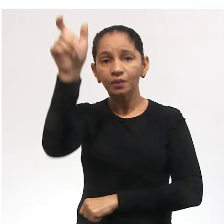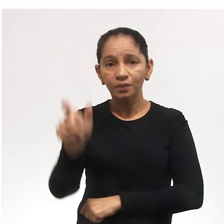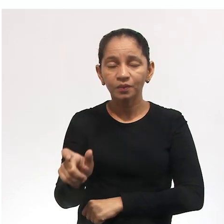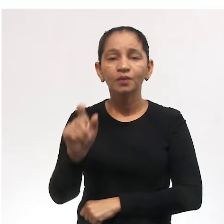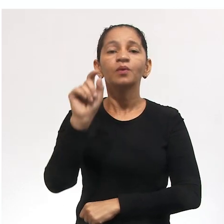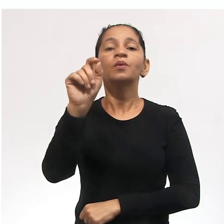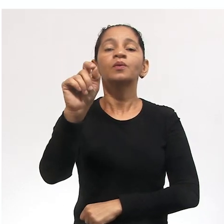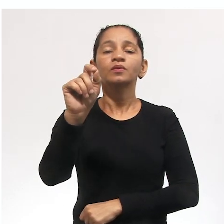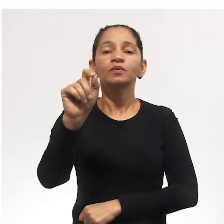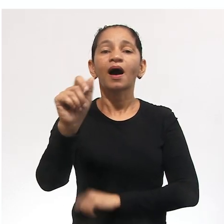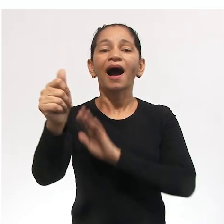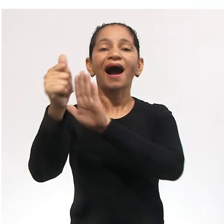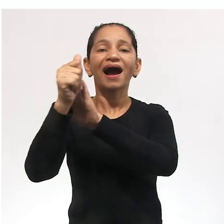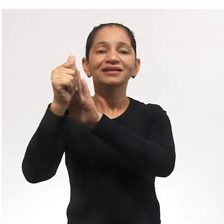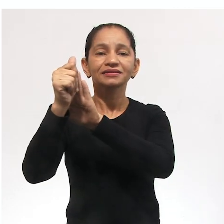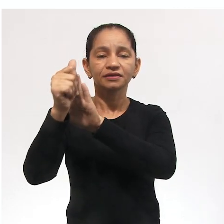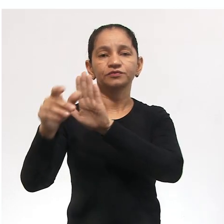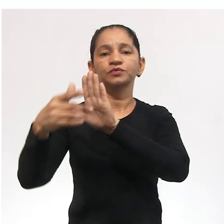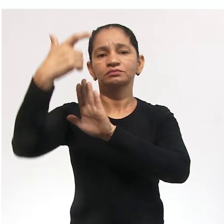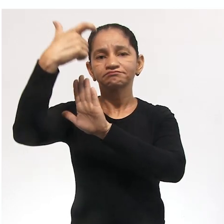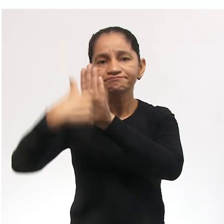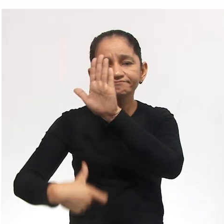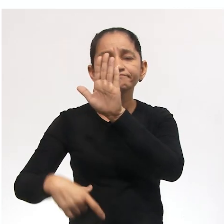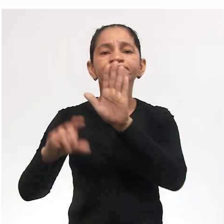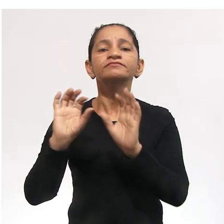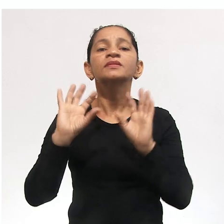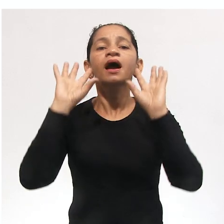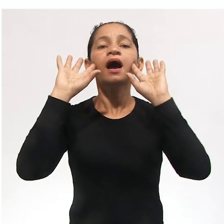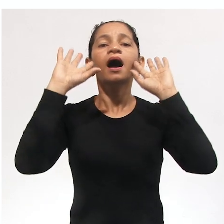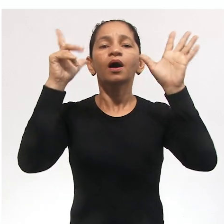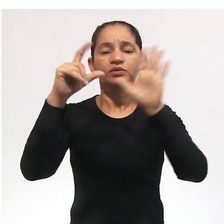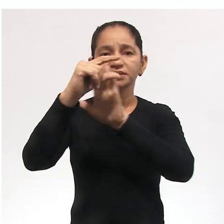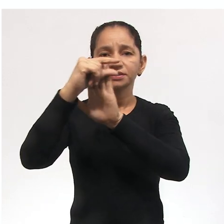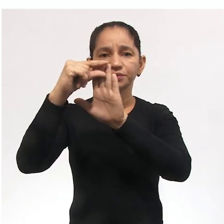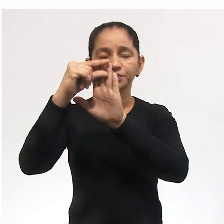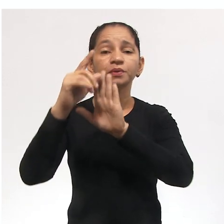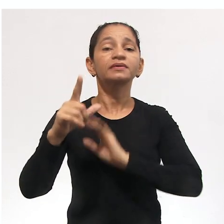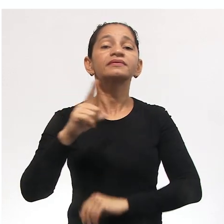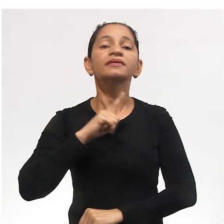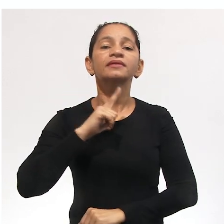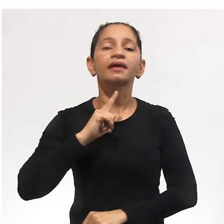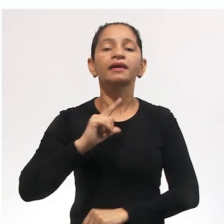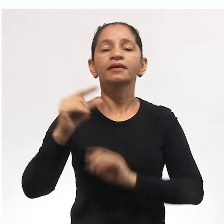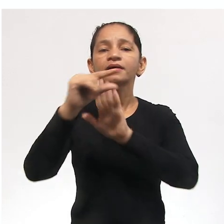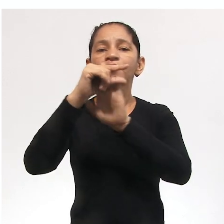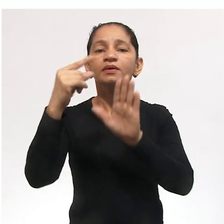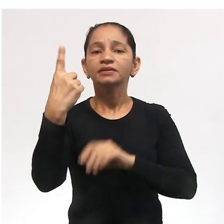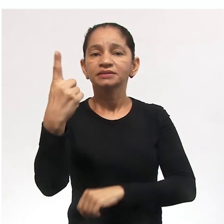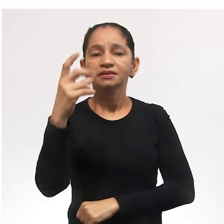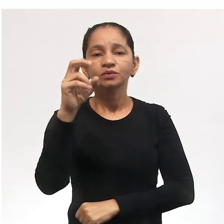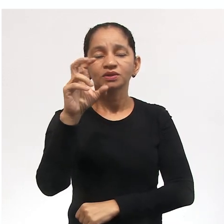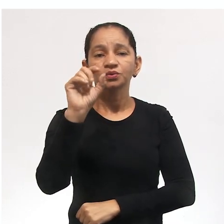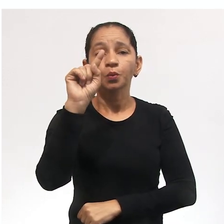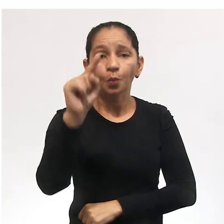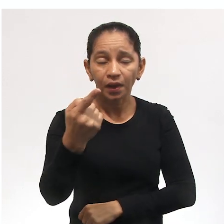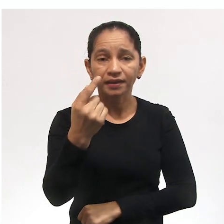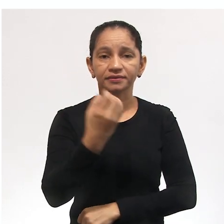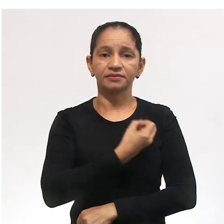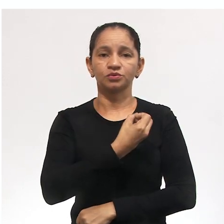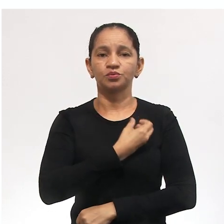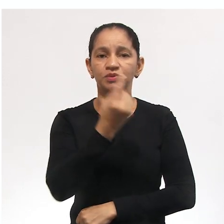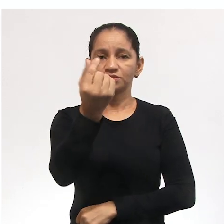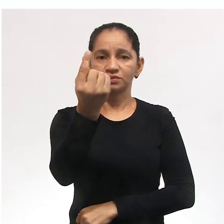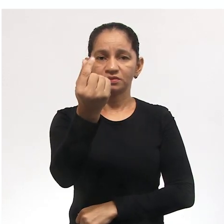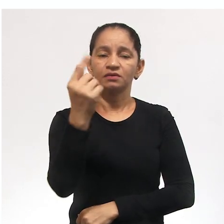do ativo. E de fato, o que aconteceu? Nós temos aqui, ó, a disponibilidade 150, ou seja, dinheiro